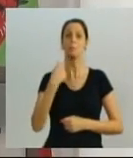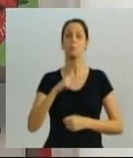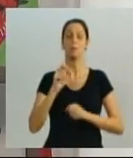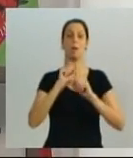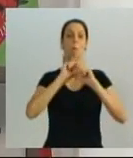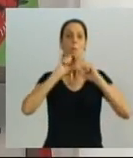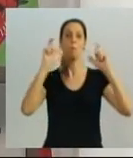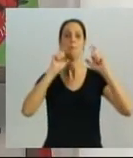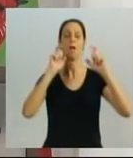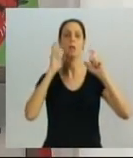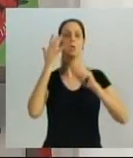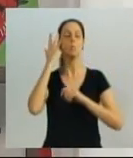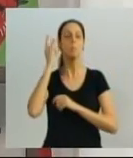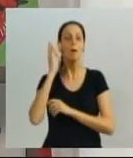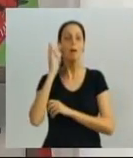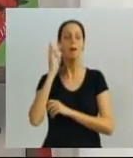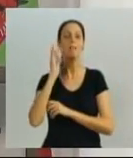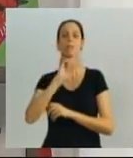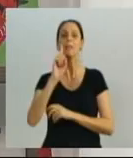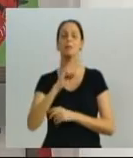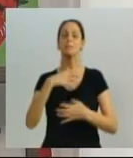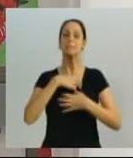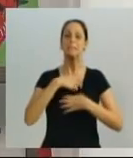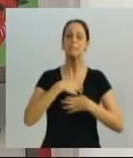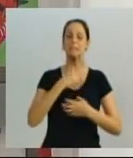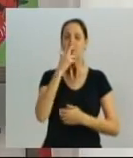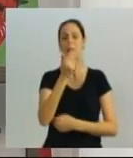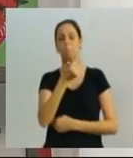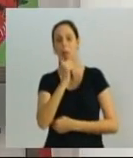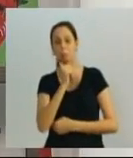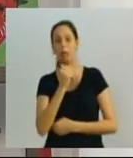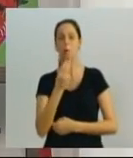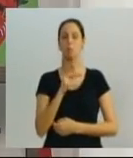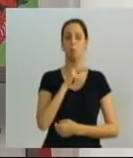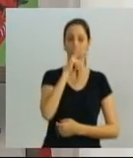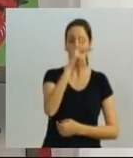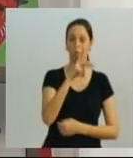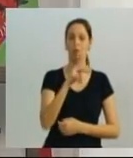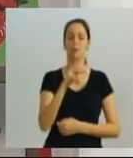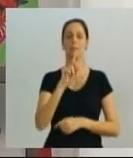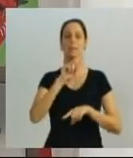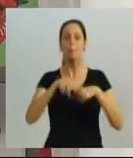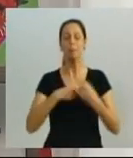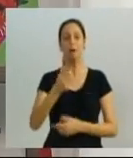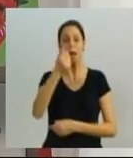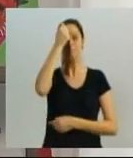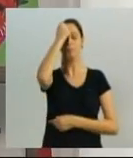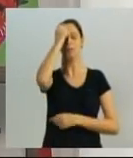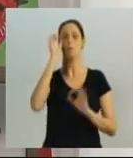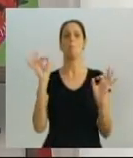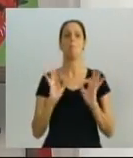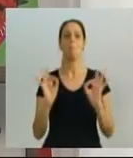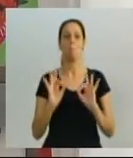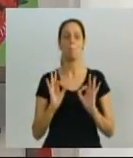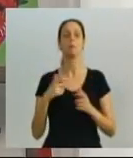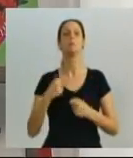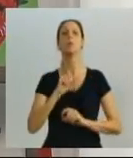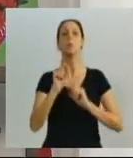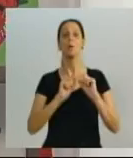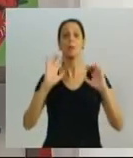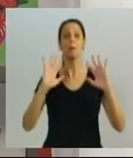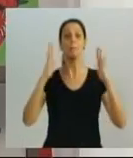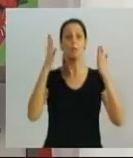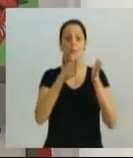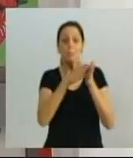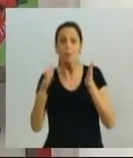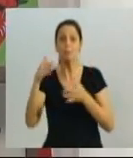da festa, não com uma ressaca, né? A gente não pode acordar com uma ressaca pós-festa. A gente tem que usar essa festa para